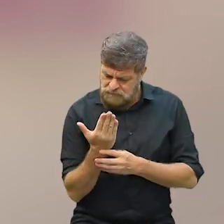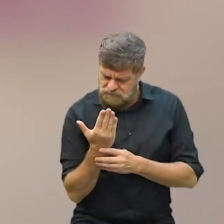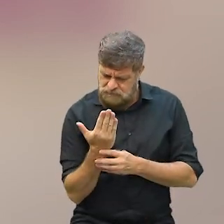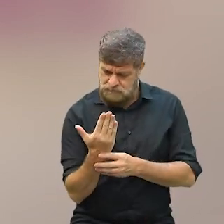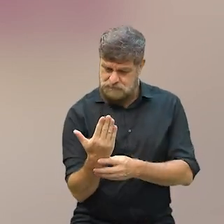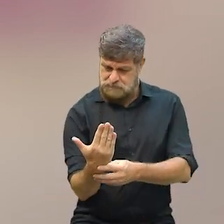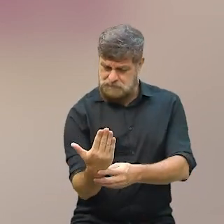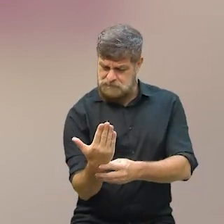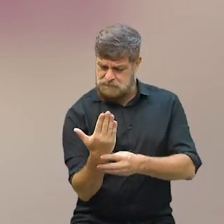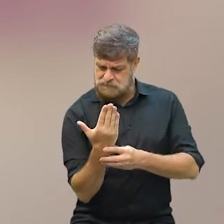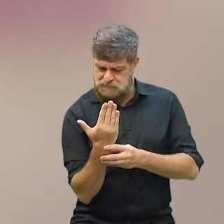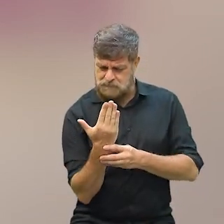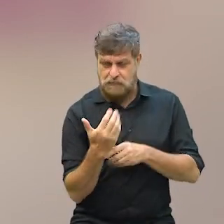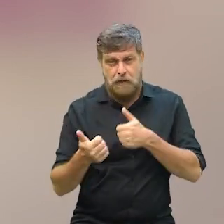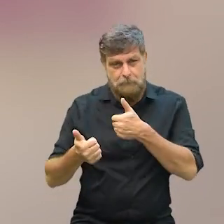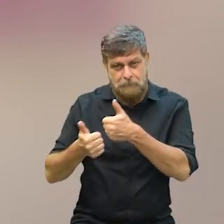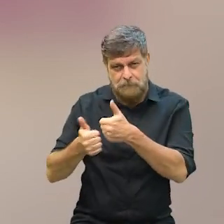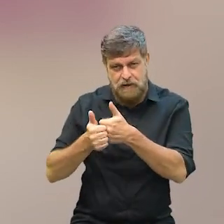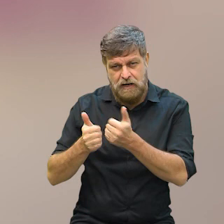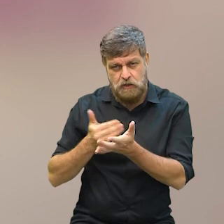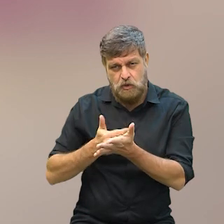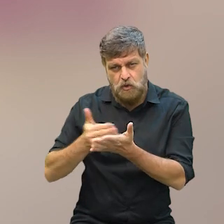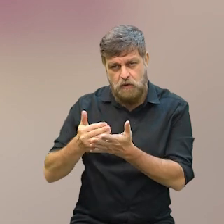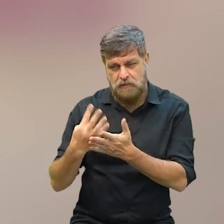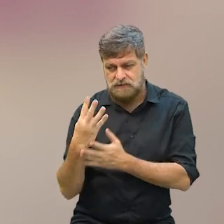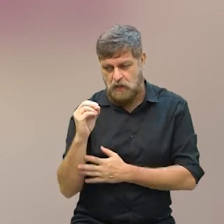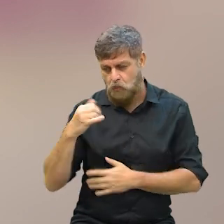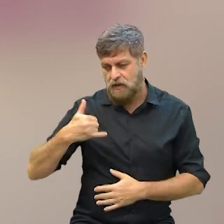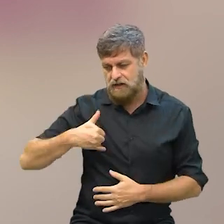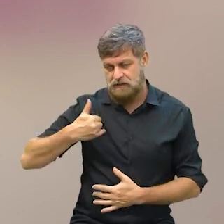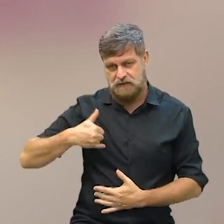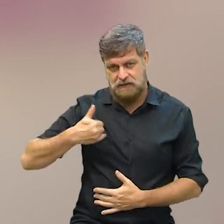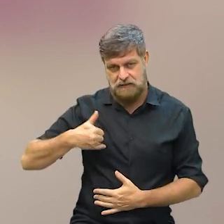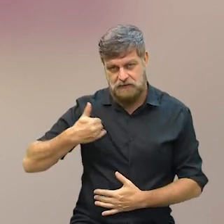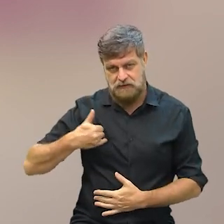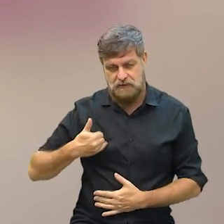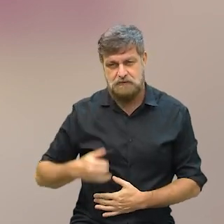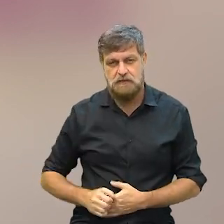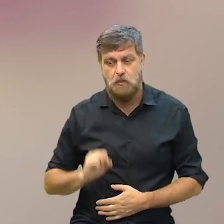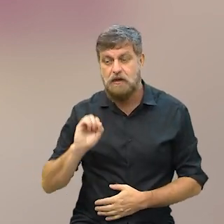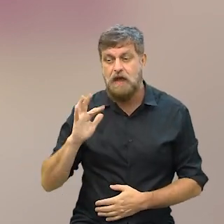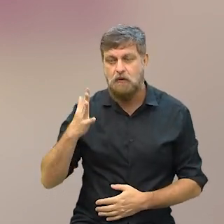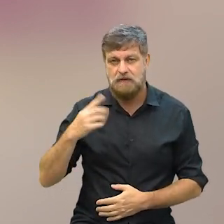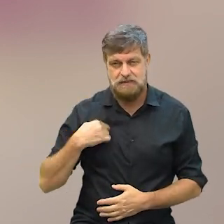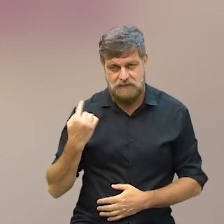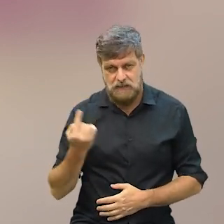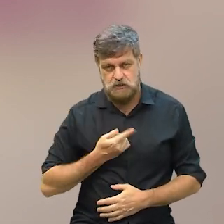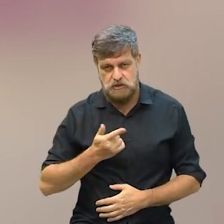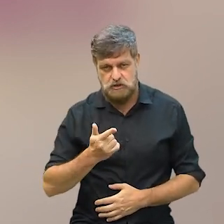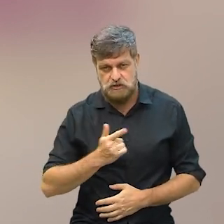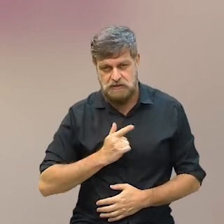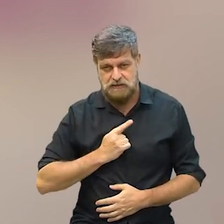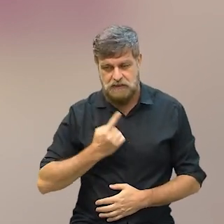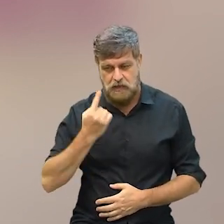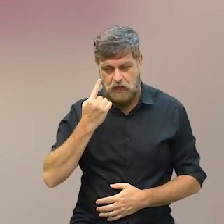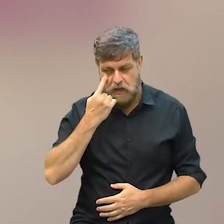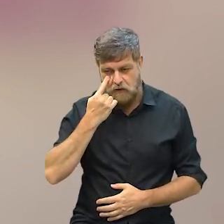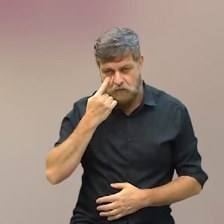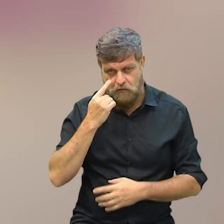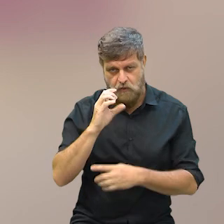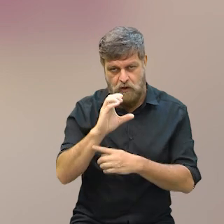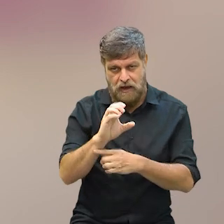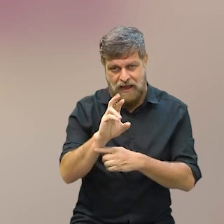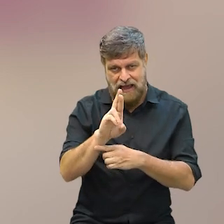perto, tá? A acomodação para perto começa a ocorrer a partir dos 40 anos de idade, nós temos, então, um